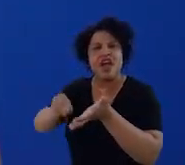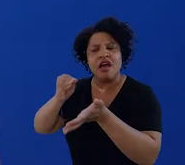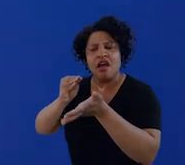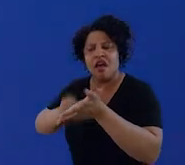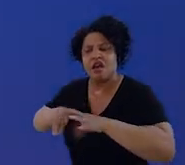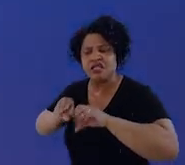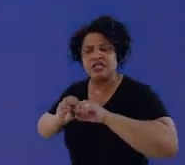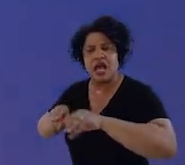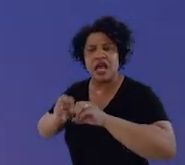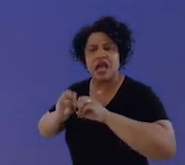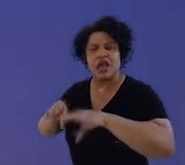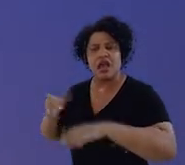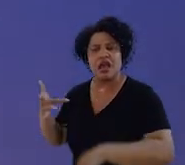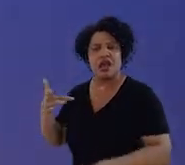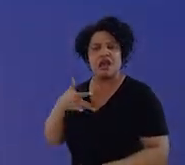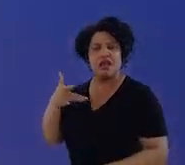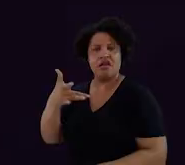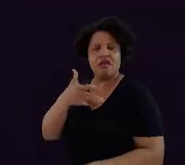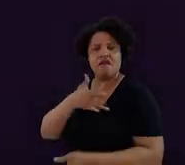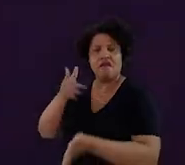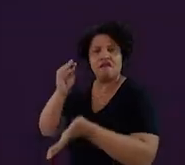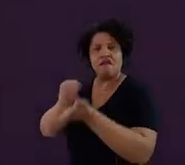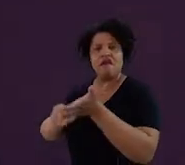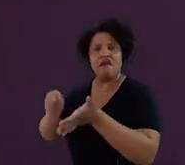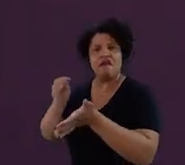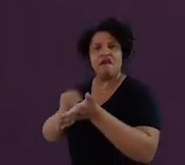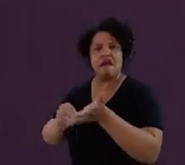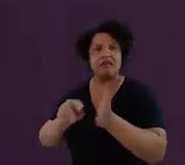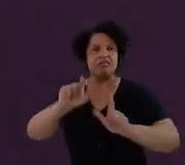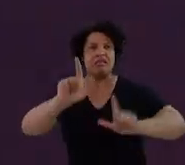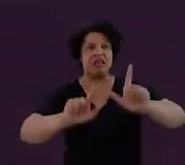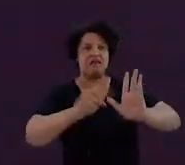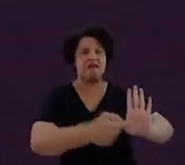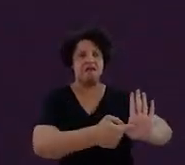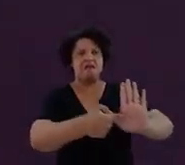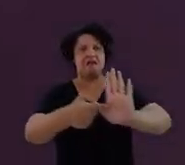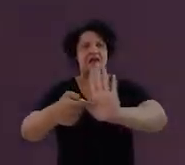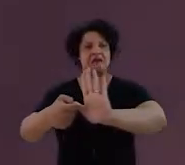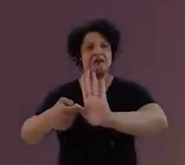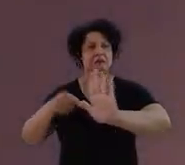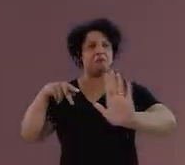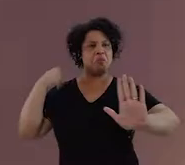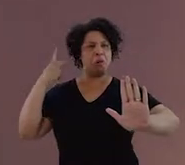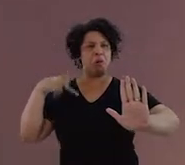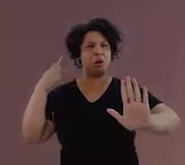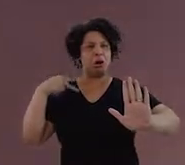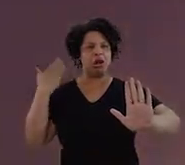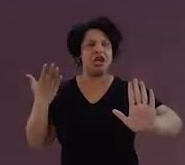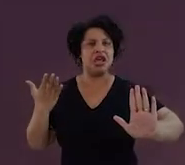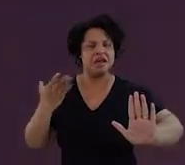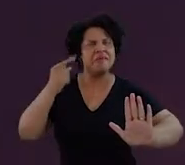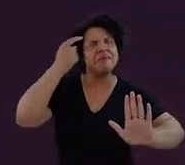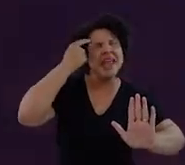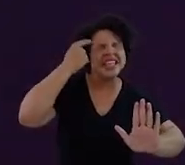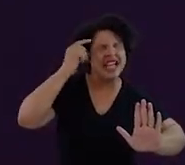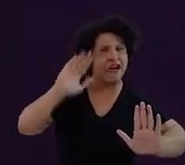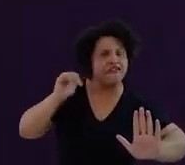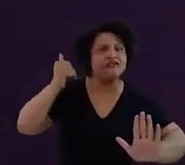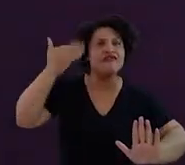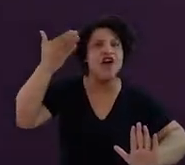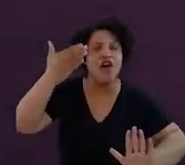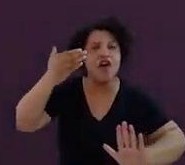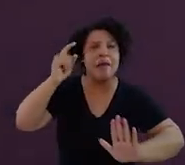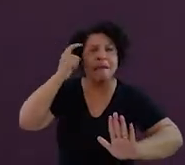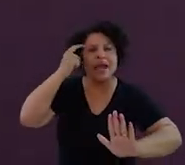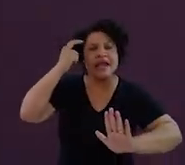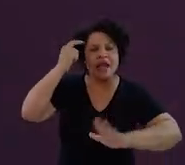entendeu, né? Sem espaço pra escolha. E a mídia vende a política. Cê pensa fora da bolha. E tem nessa linha só